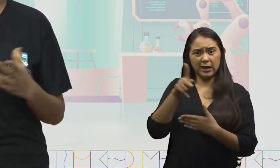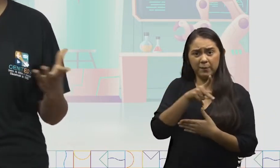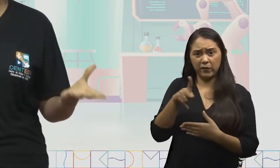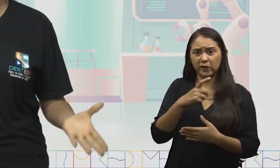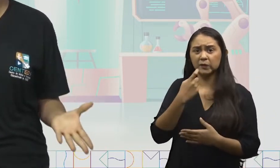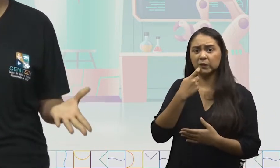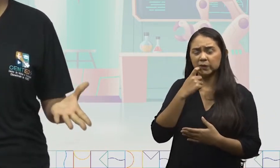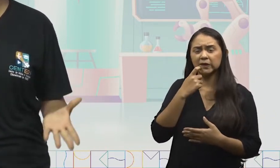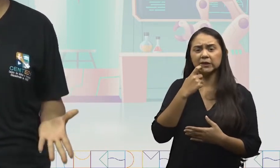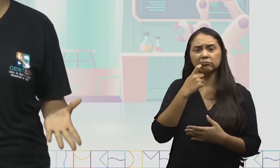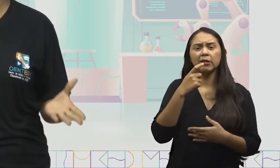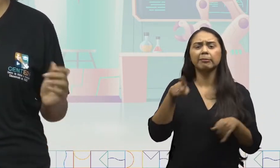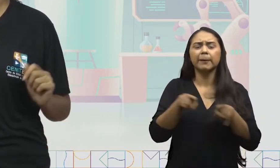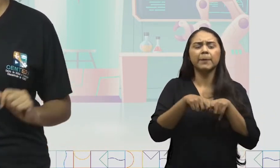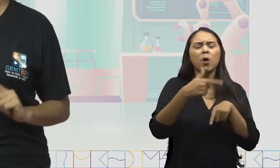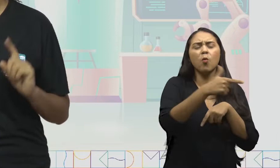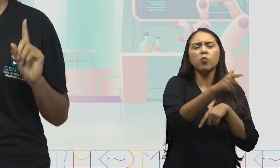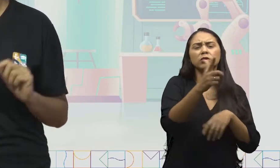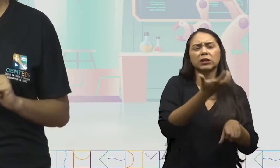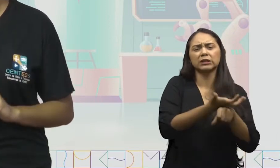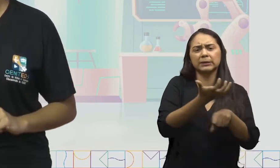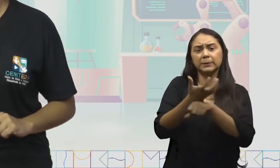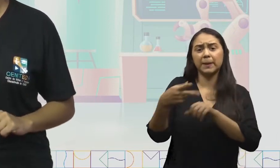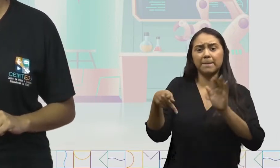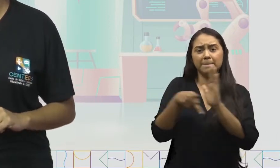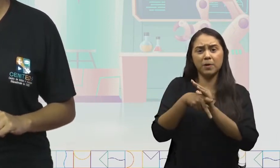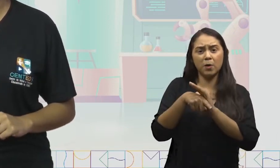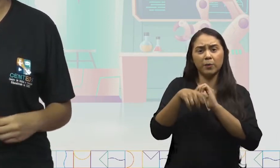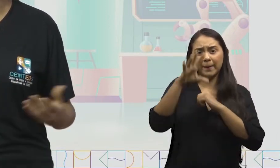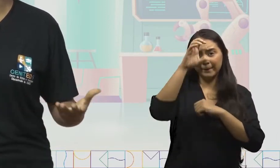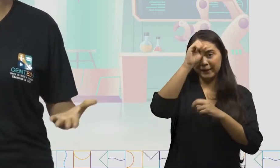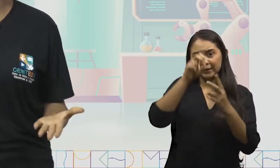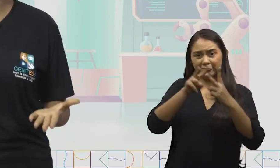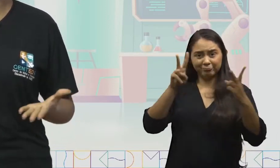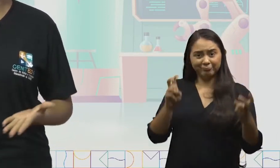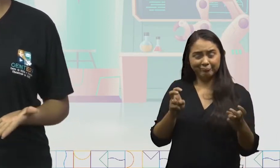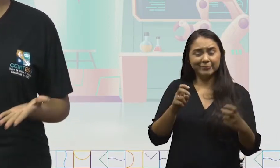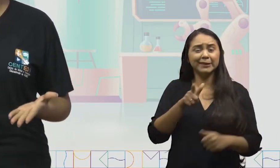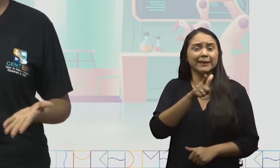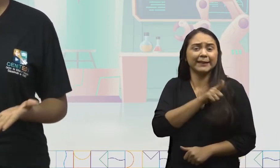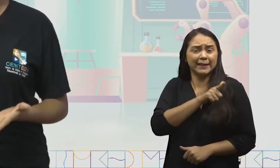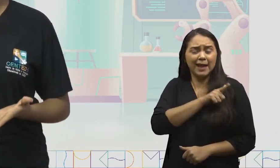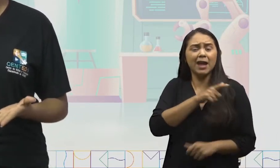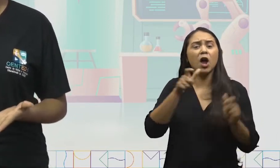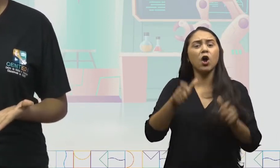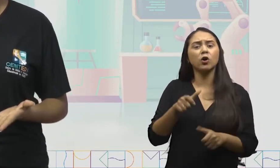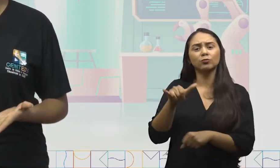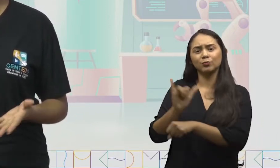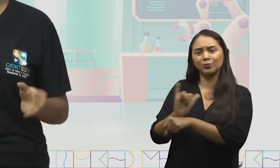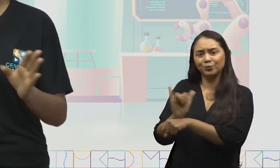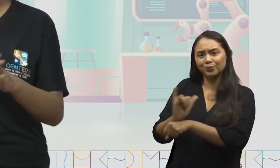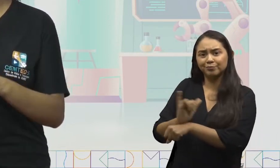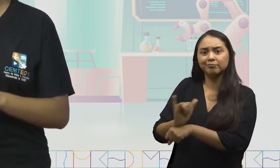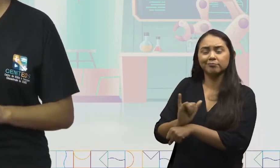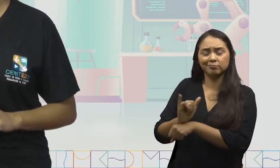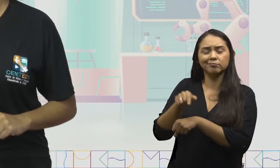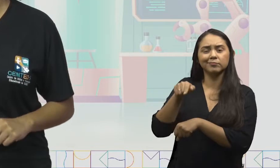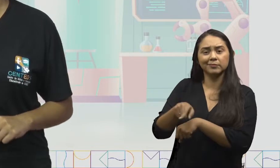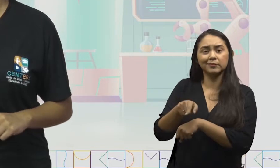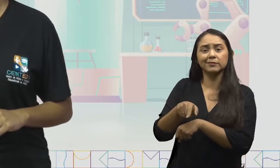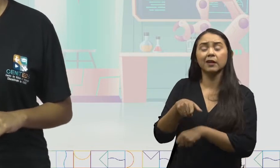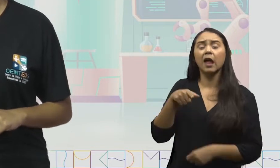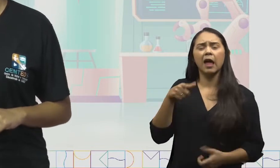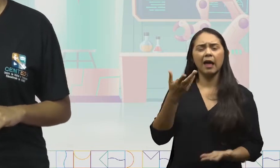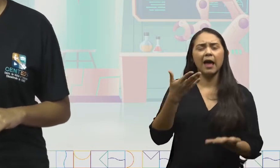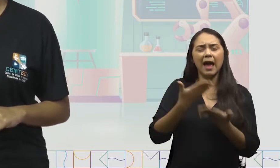como todas as outras aulas do projeto Aprender Além da Escola, estão disponíveis em nosso canal do YouTube. Em uma dessas